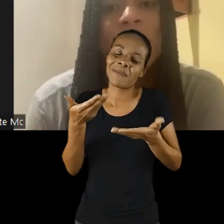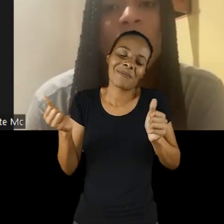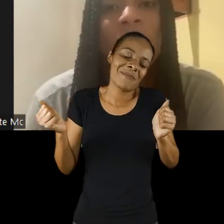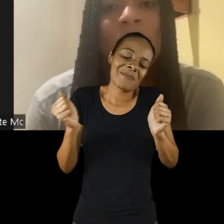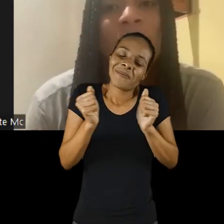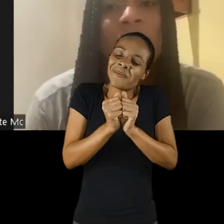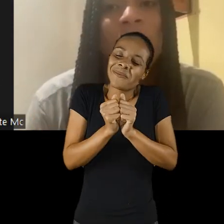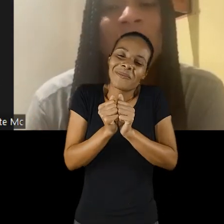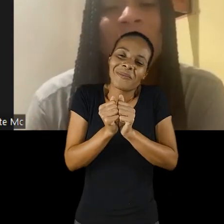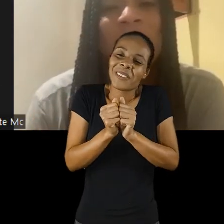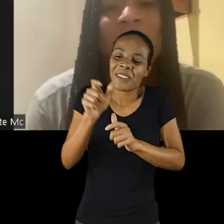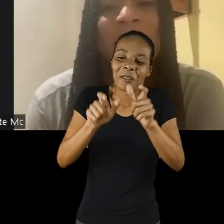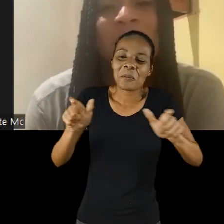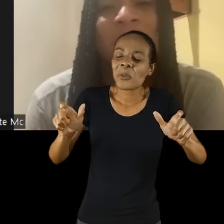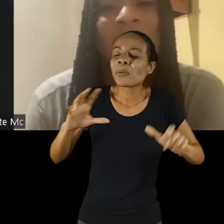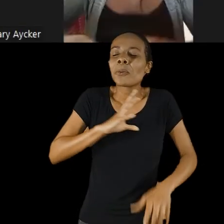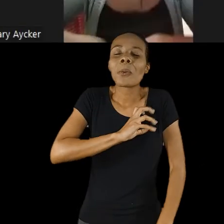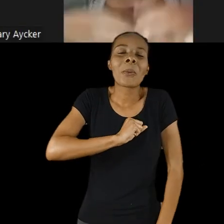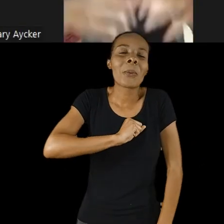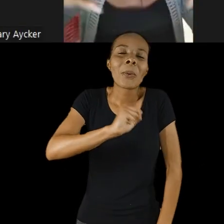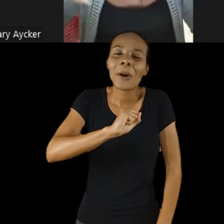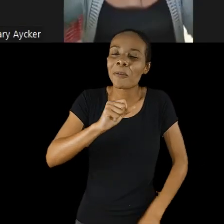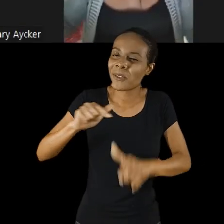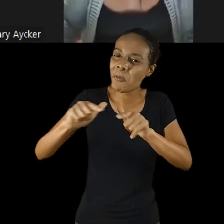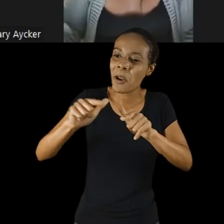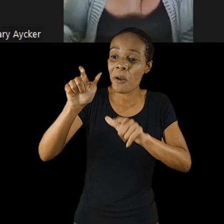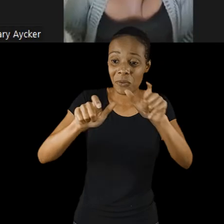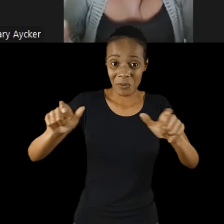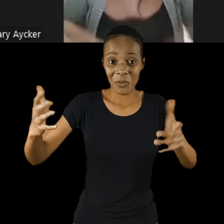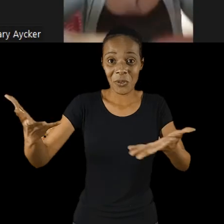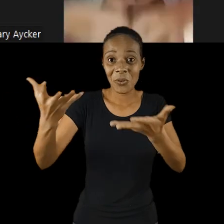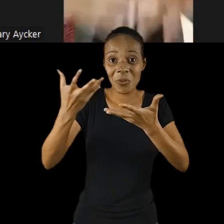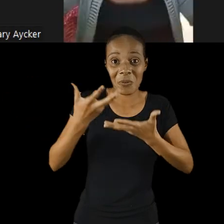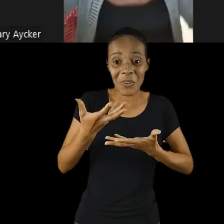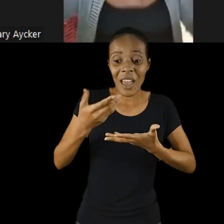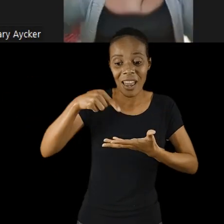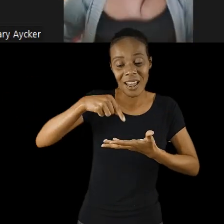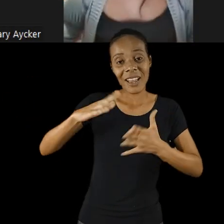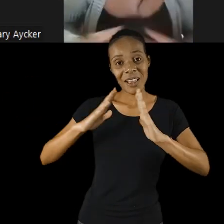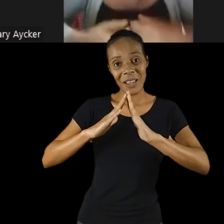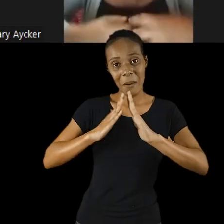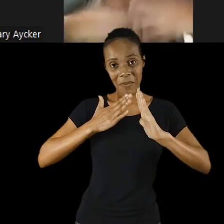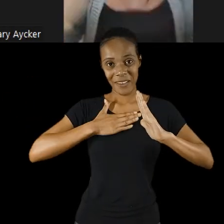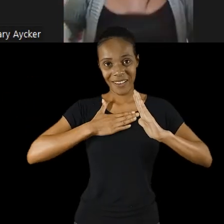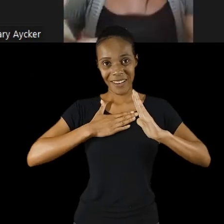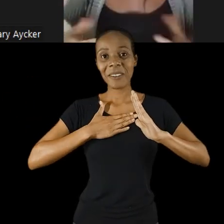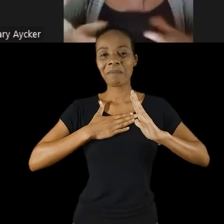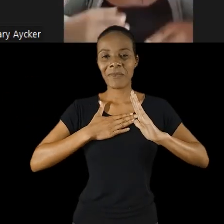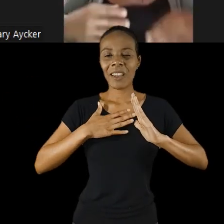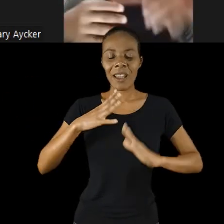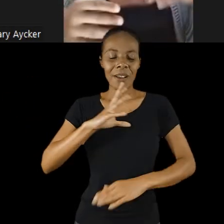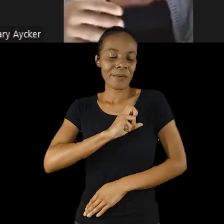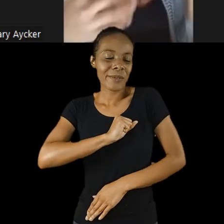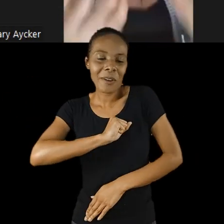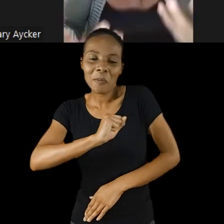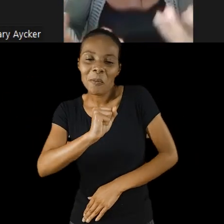trabalhar com essas pessoas aqui dentro da minha casa, e a gente se amar e a gente se divertir, é muito gratificante,